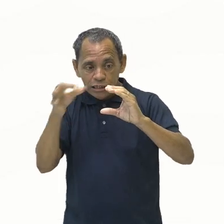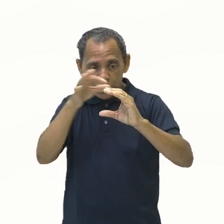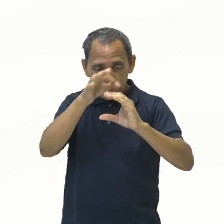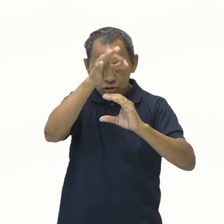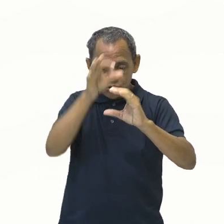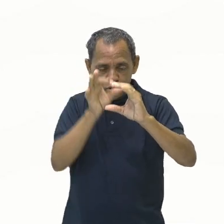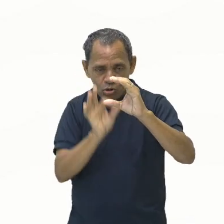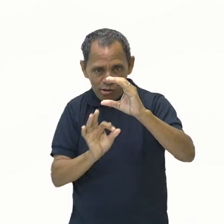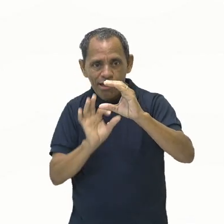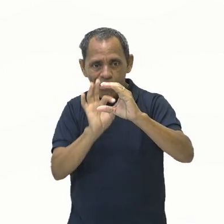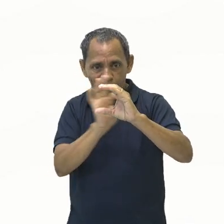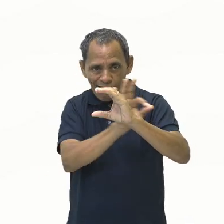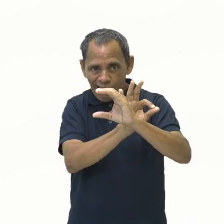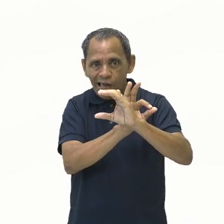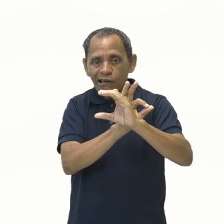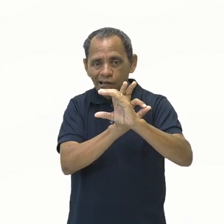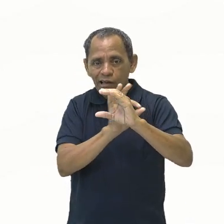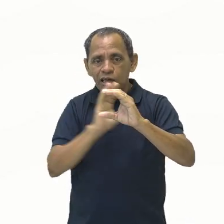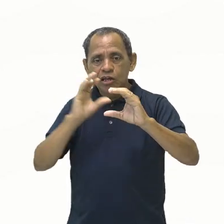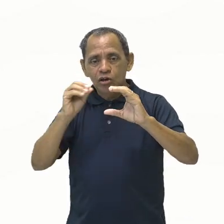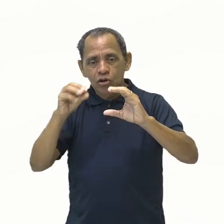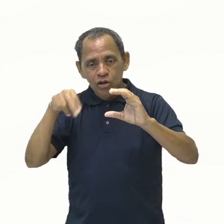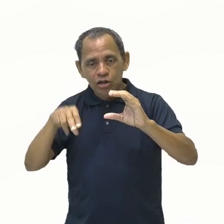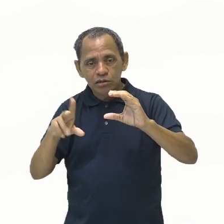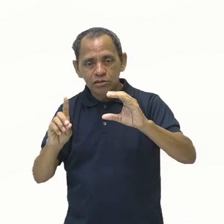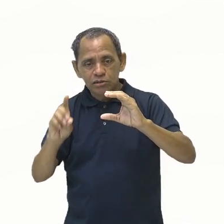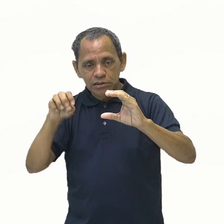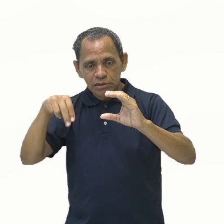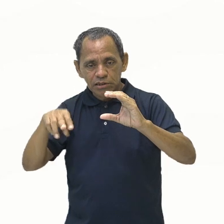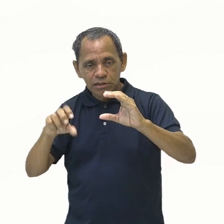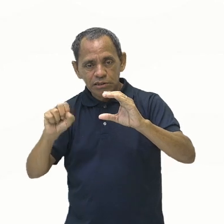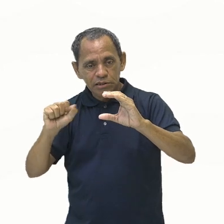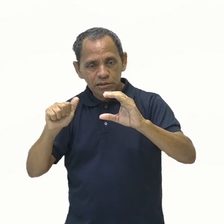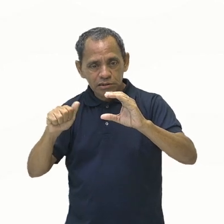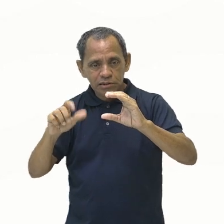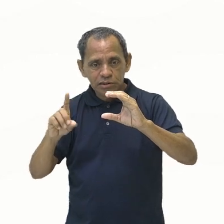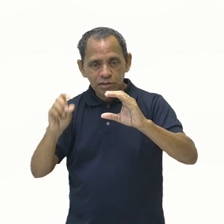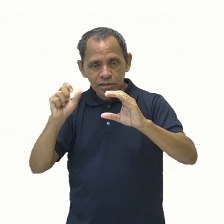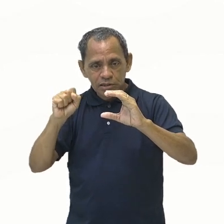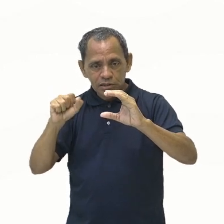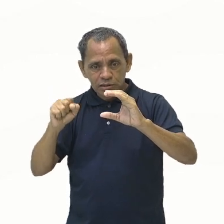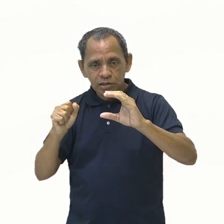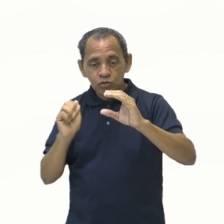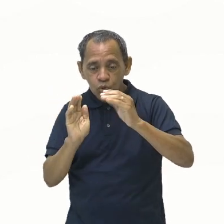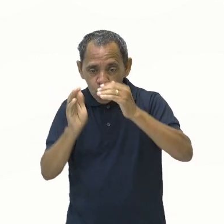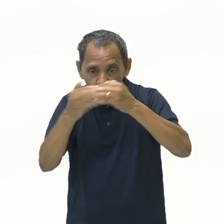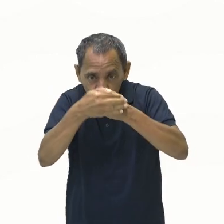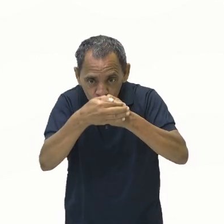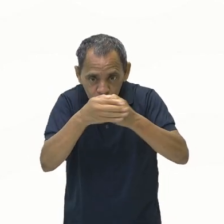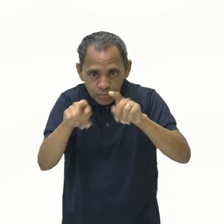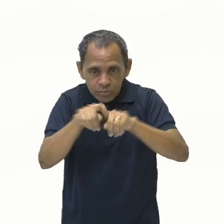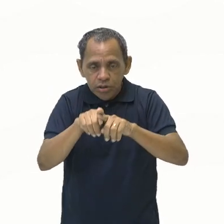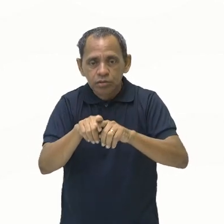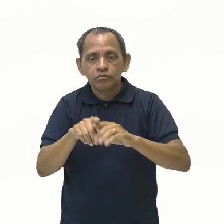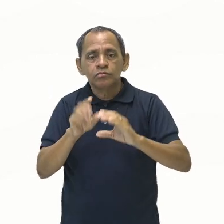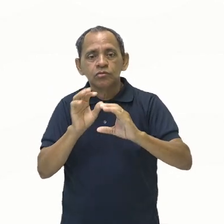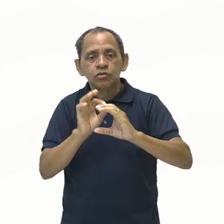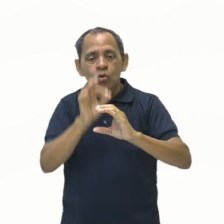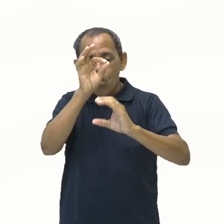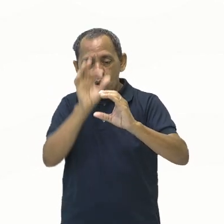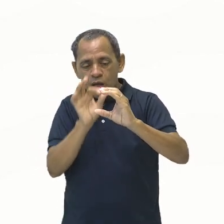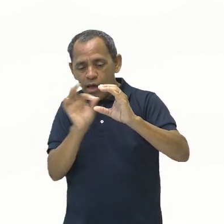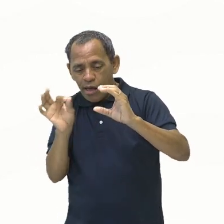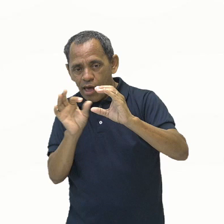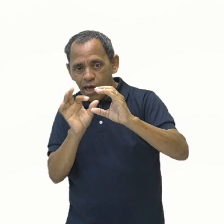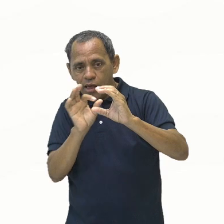elas estão condensadas, elas não estão aparecendo, elas foram omitidas. Quais são as ligações que aparecem? Somente